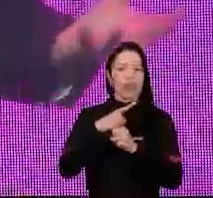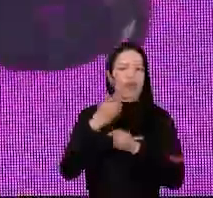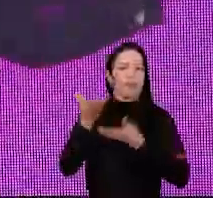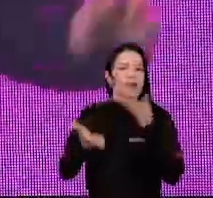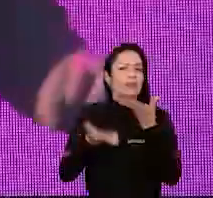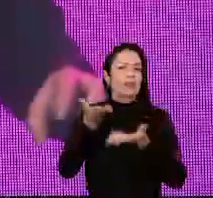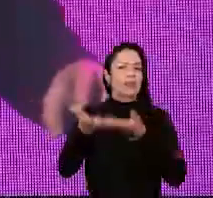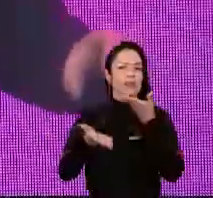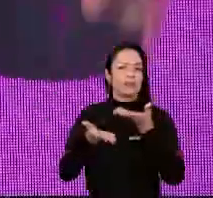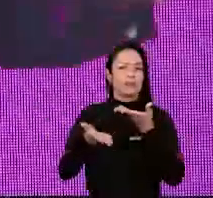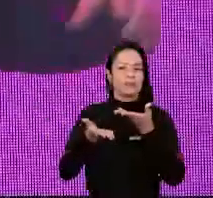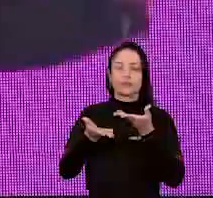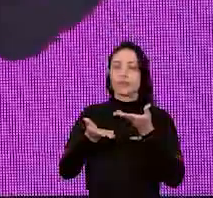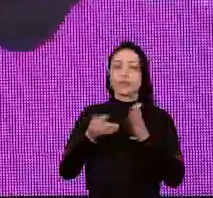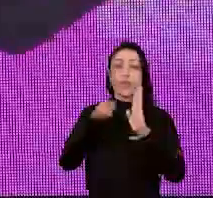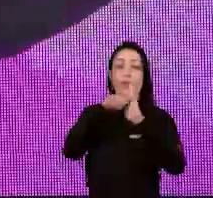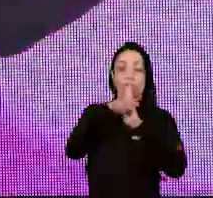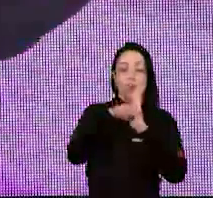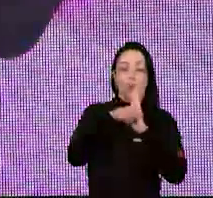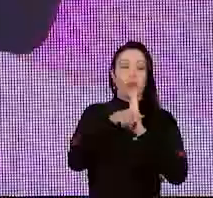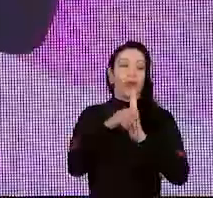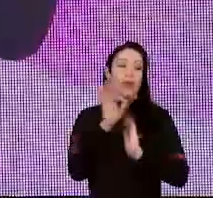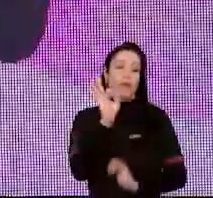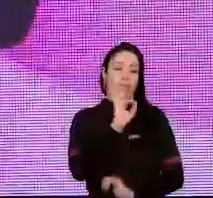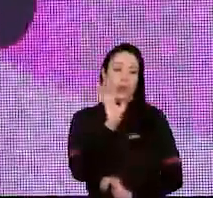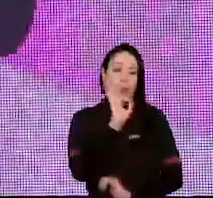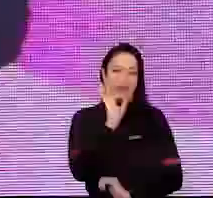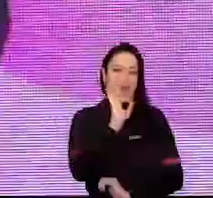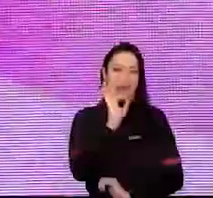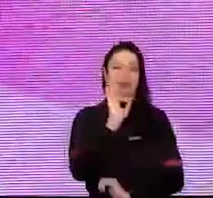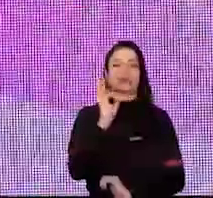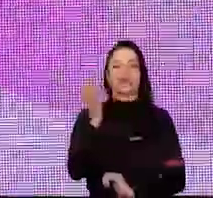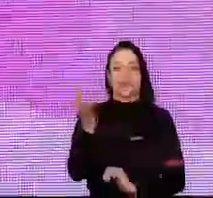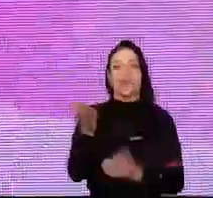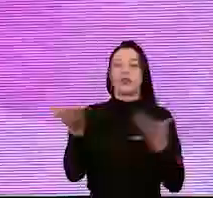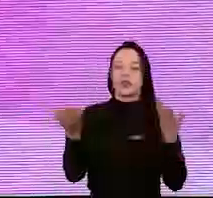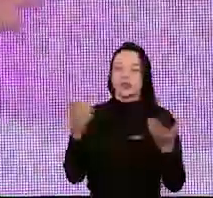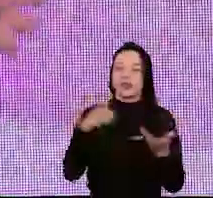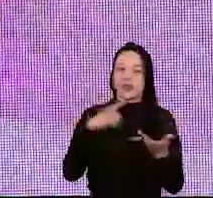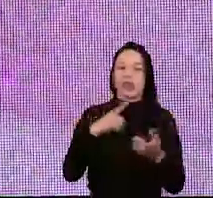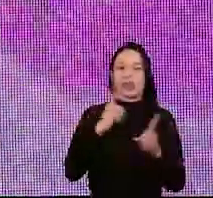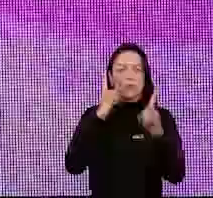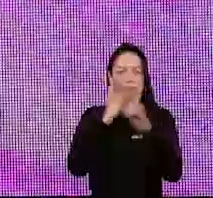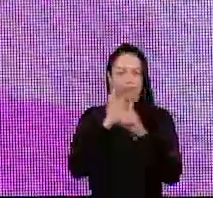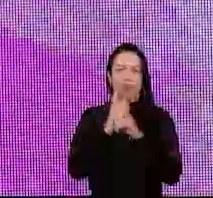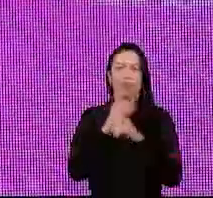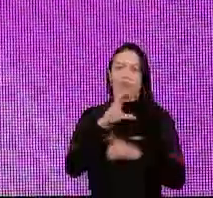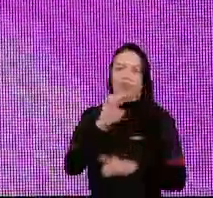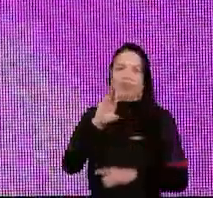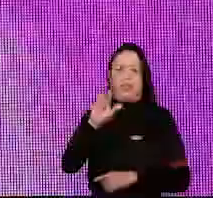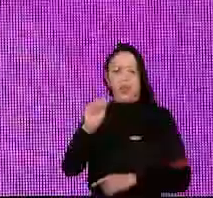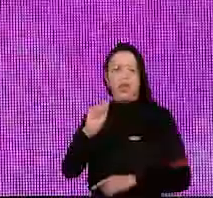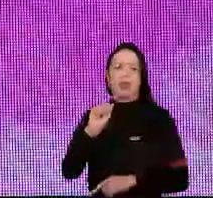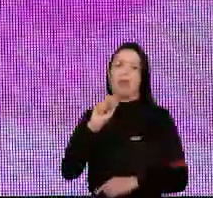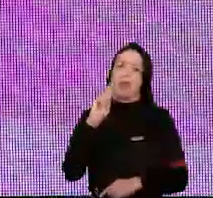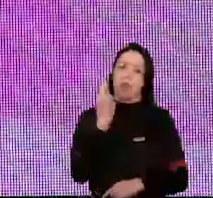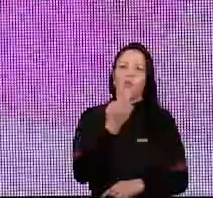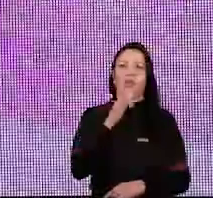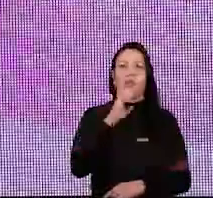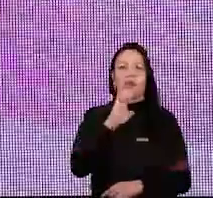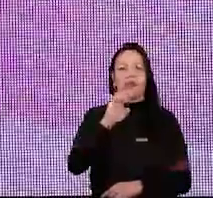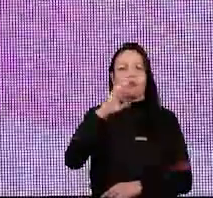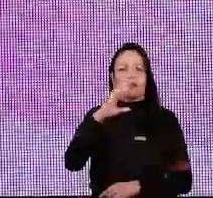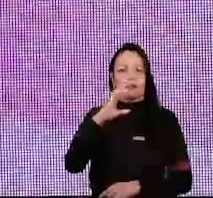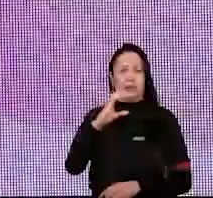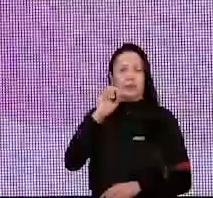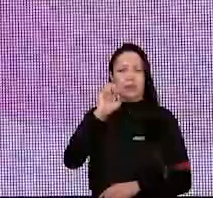e não para investigar. Então, acho que é um outro ponto que, mesmo sendo uma otite eczematosa ou cerumino-eczematosa, principalmente quando